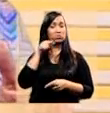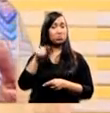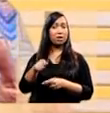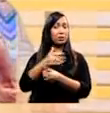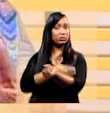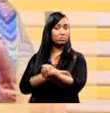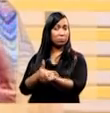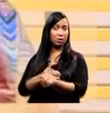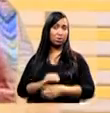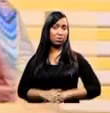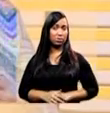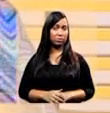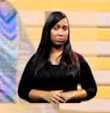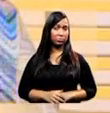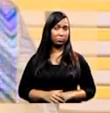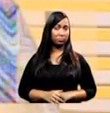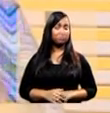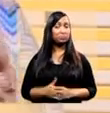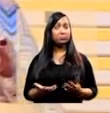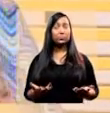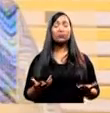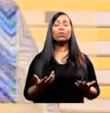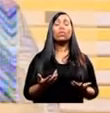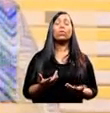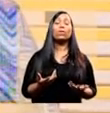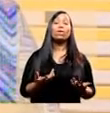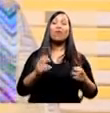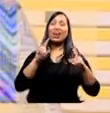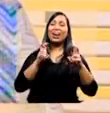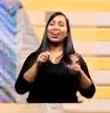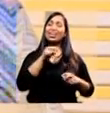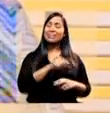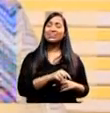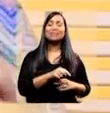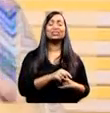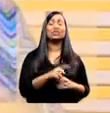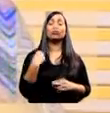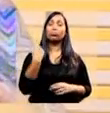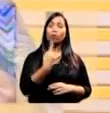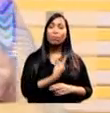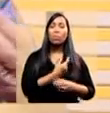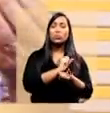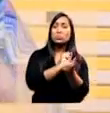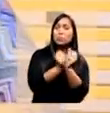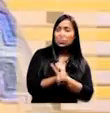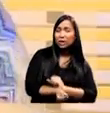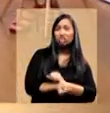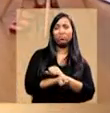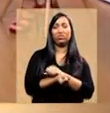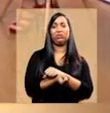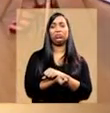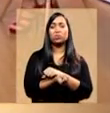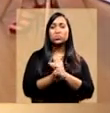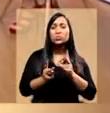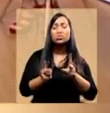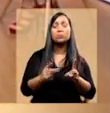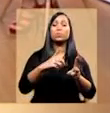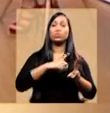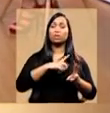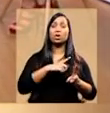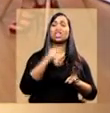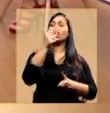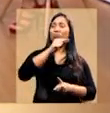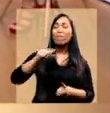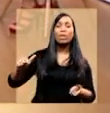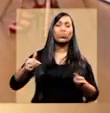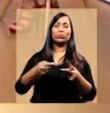das mulheres brancas. A questão da nossa escravidão que se perpetua